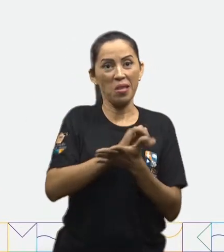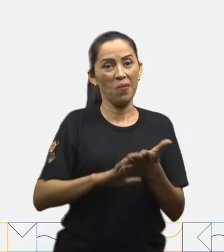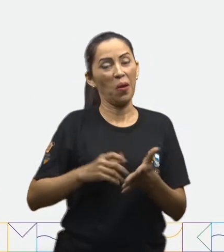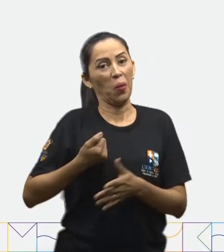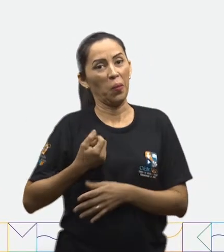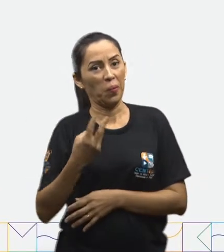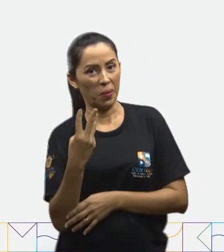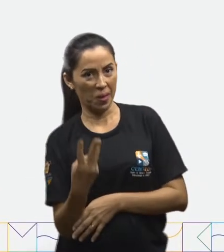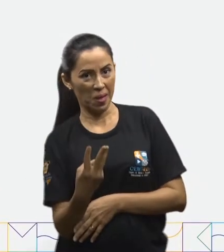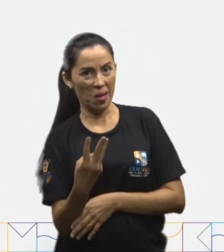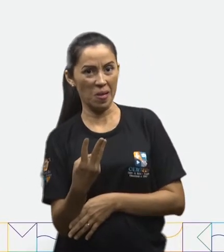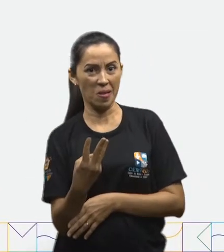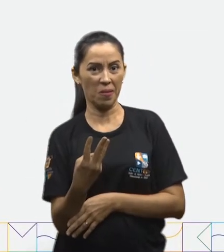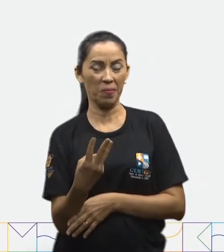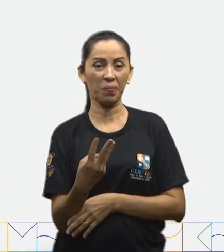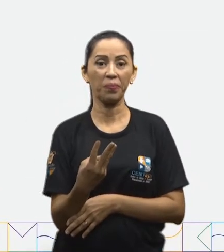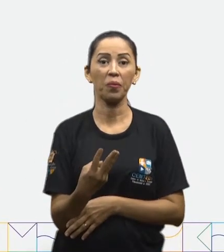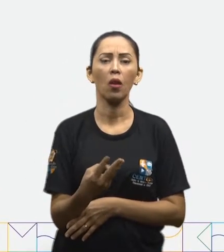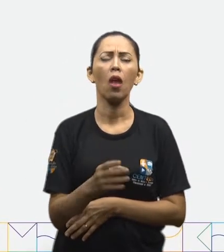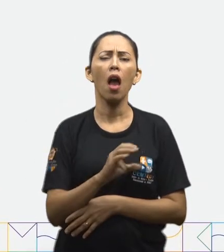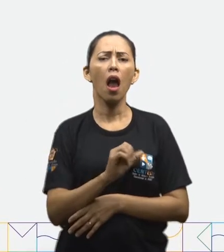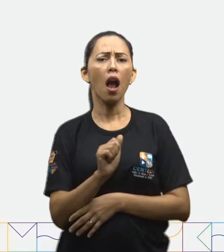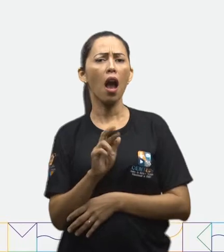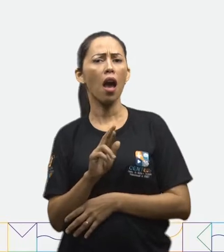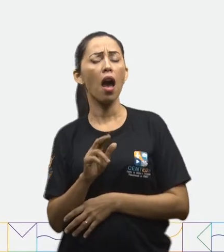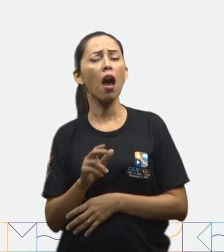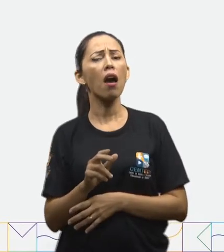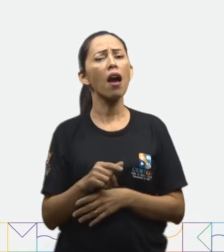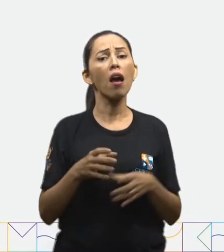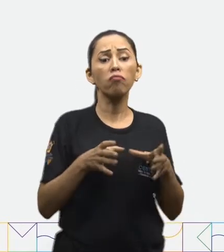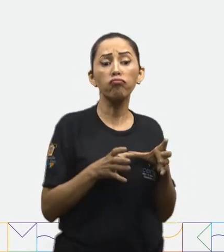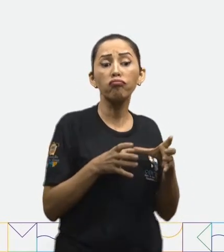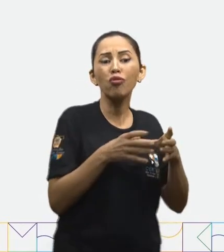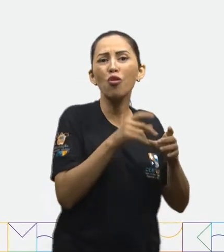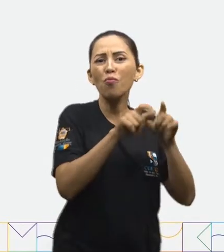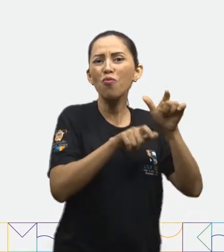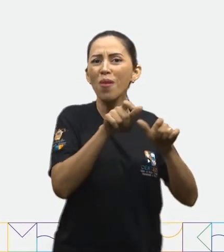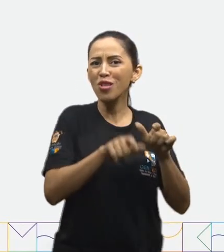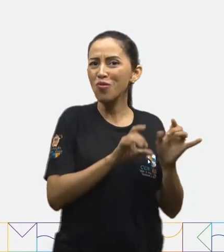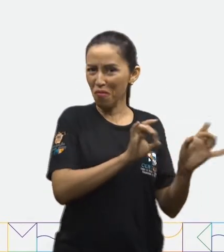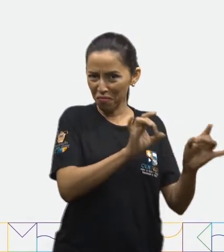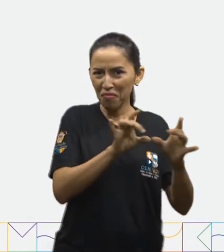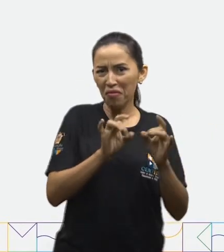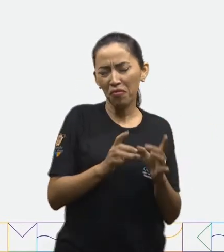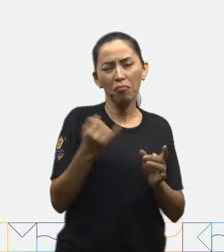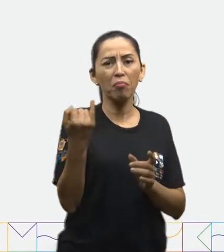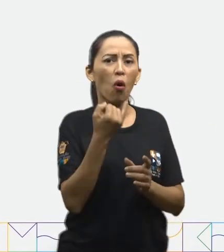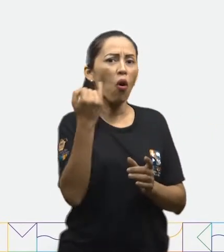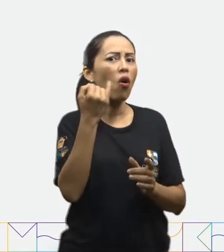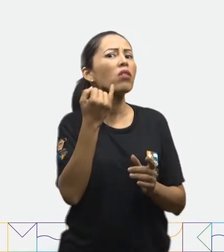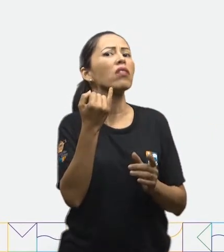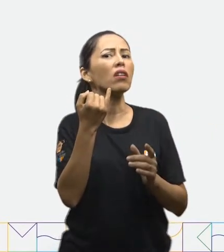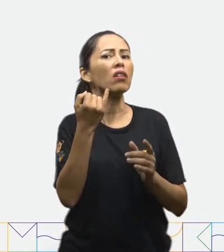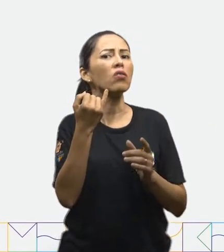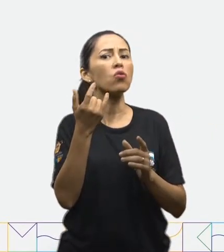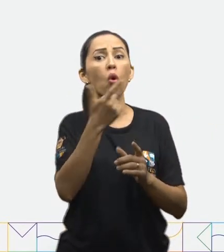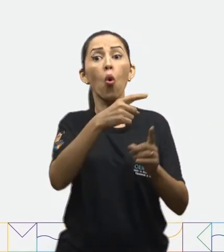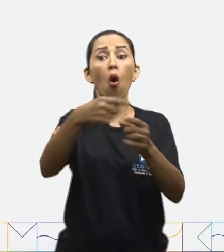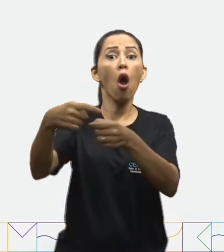3. As caravanas foram muito importantes para o desenvolvimento do comércio com outras